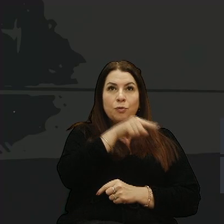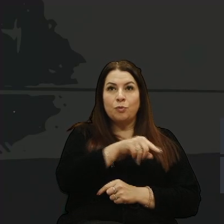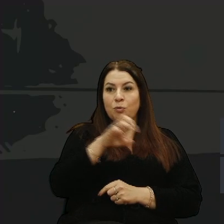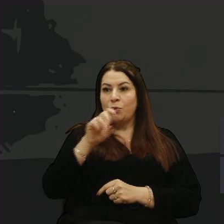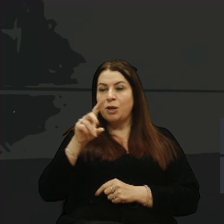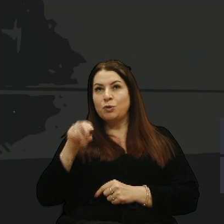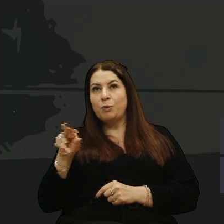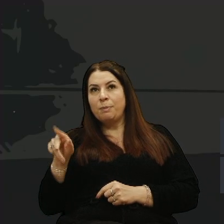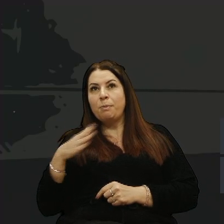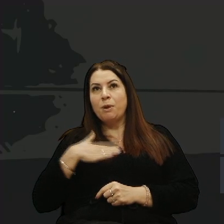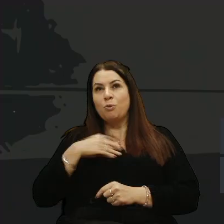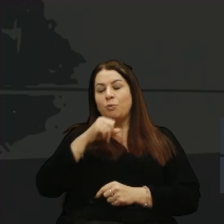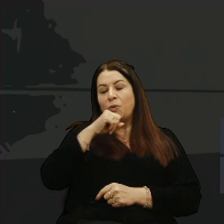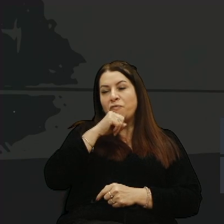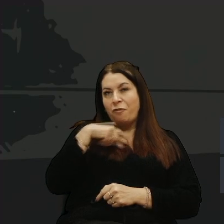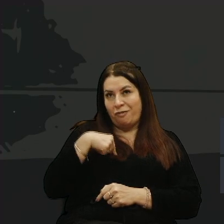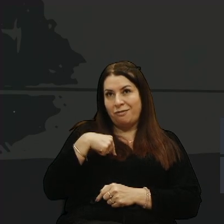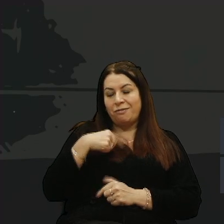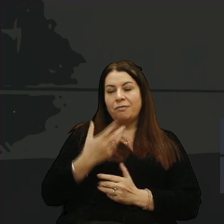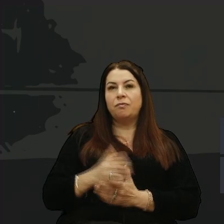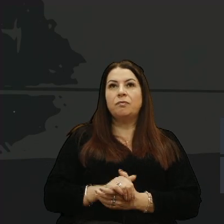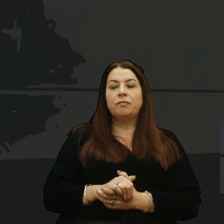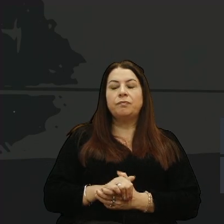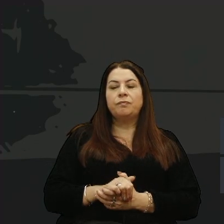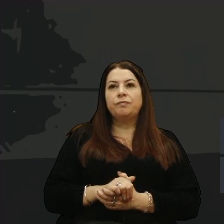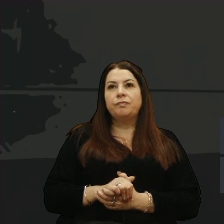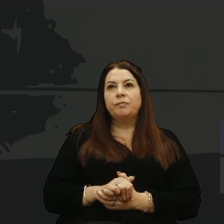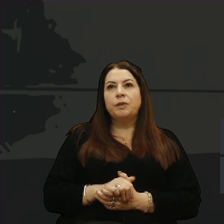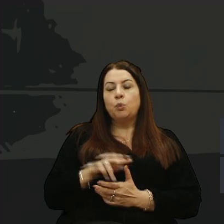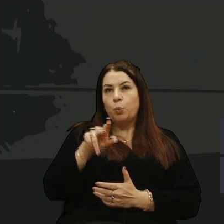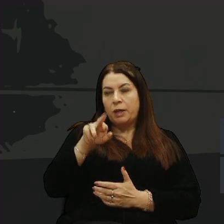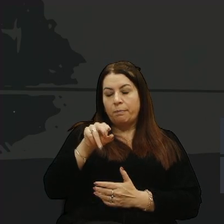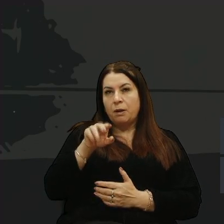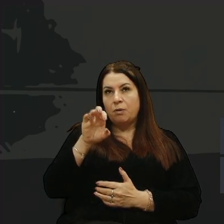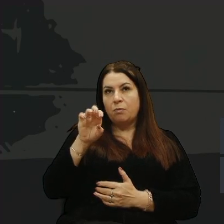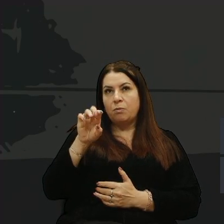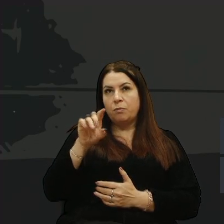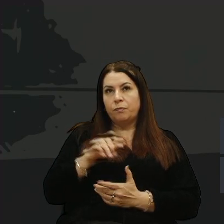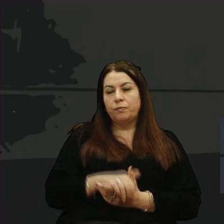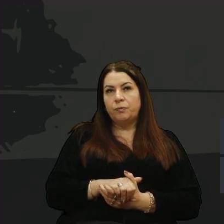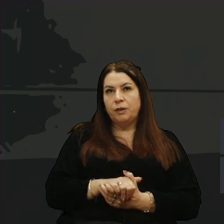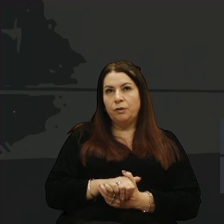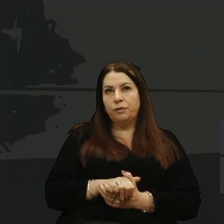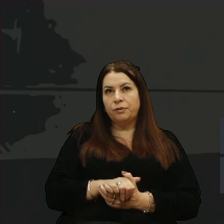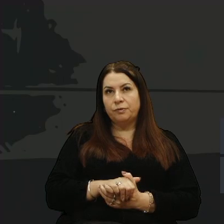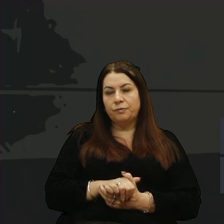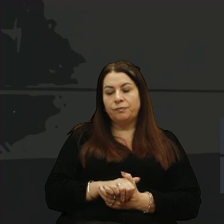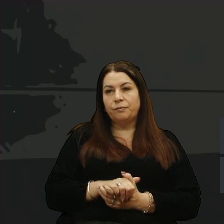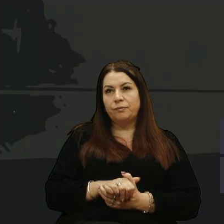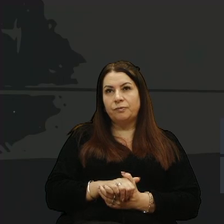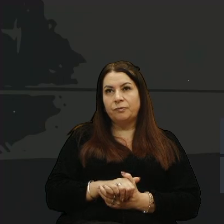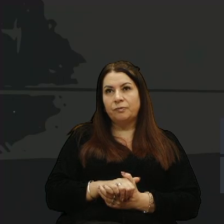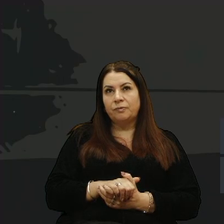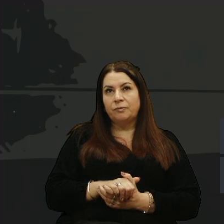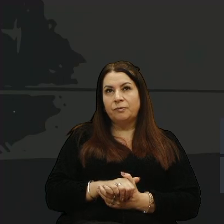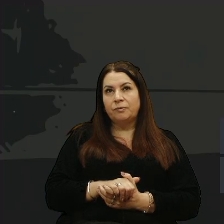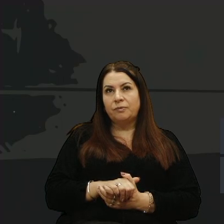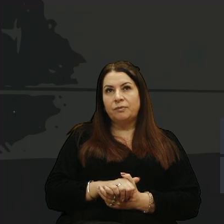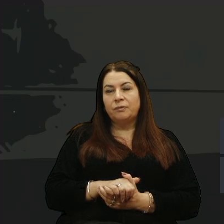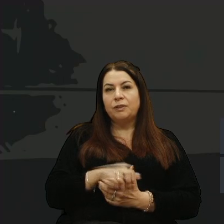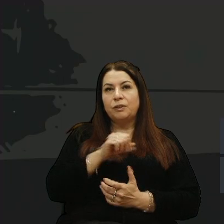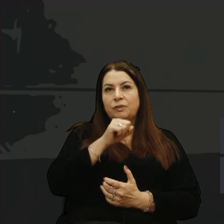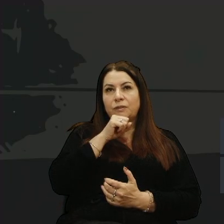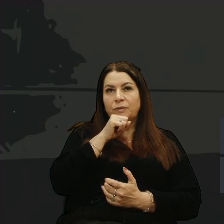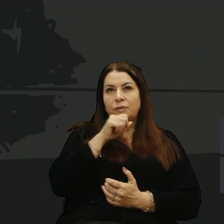é irmão do meu avô. O irmão do Edson, o avô do Edson